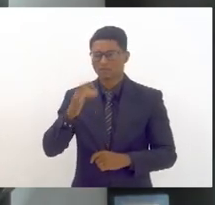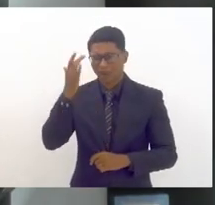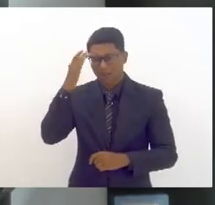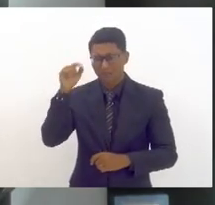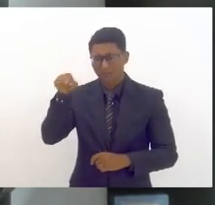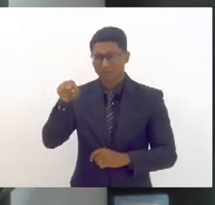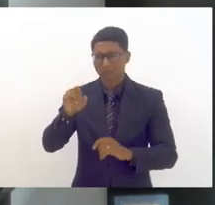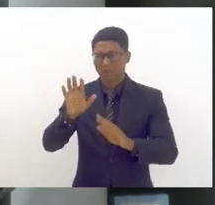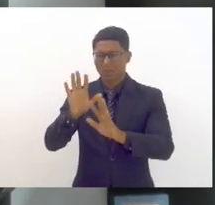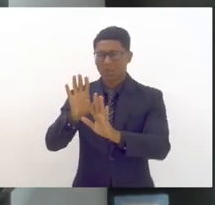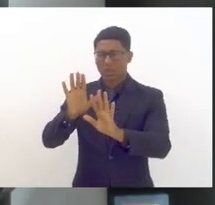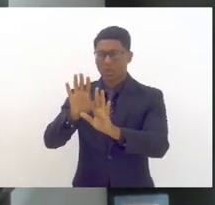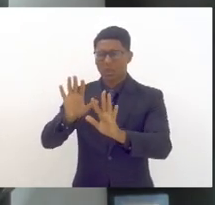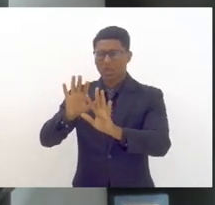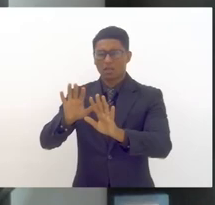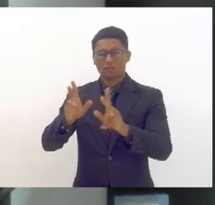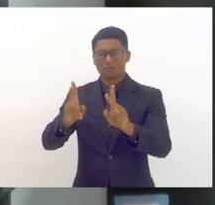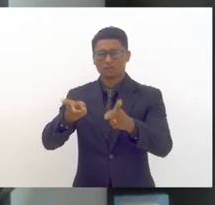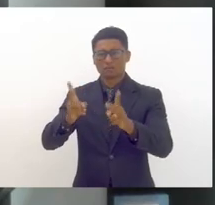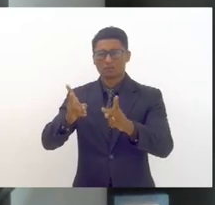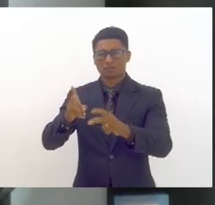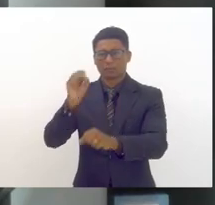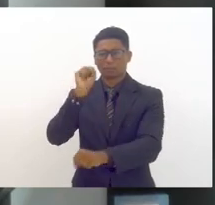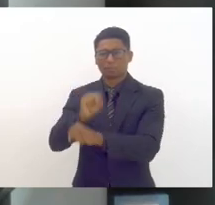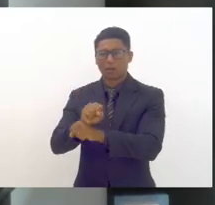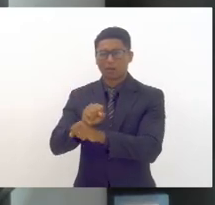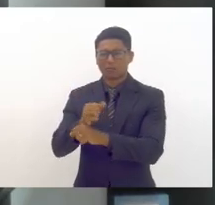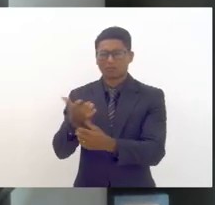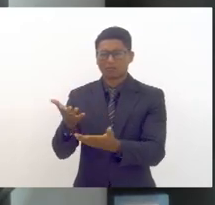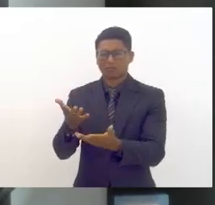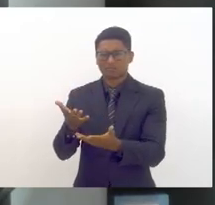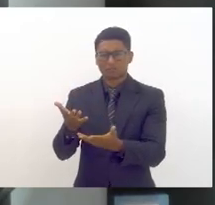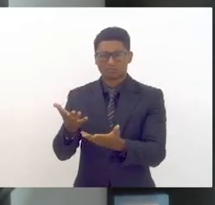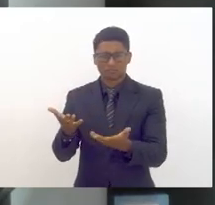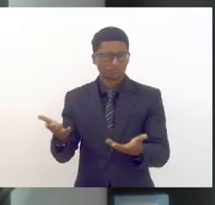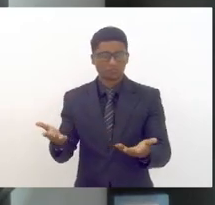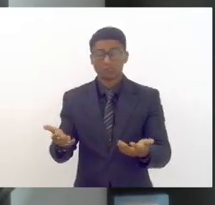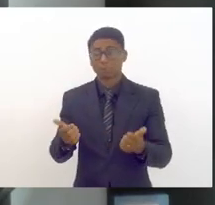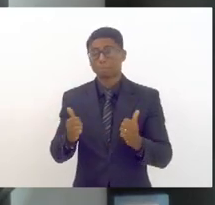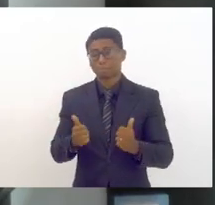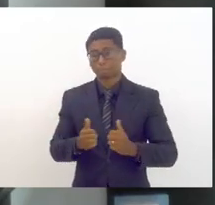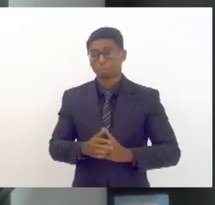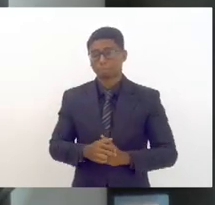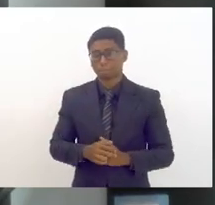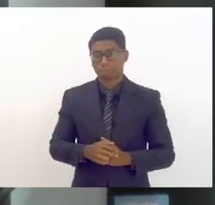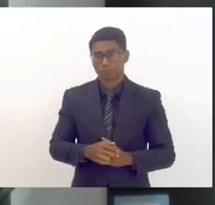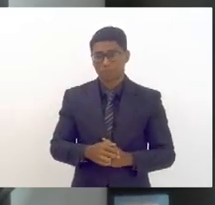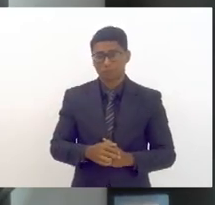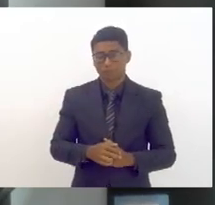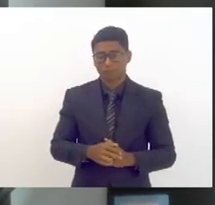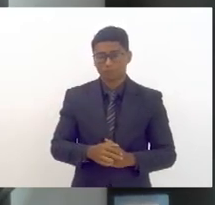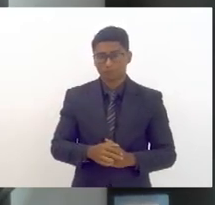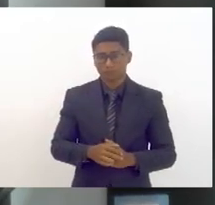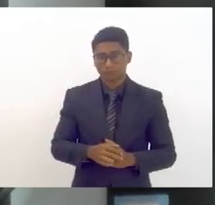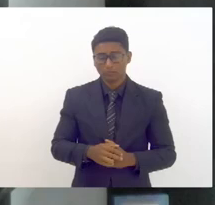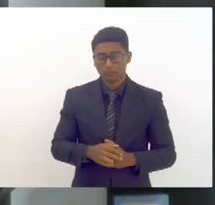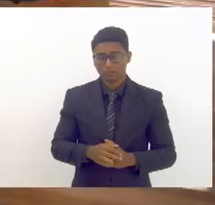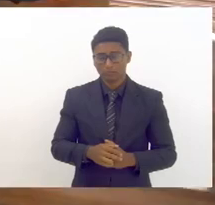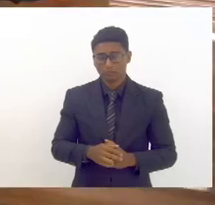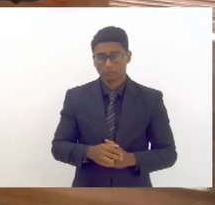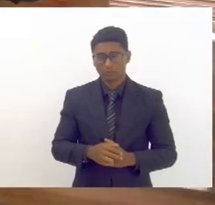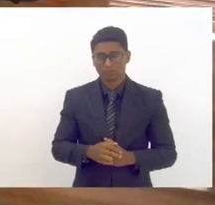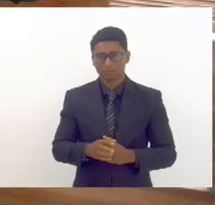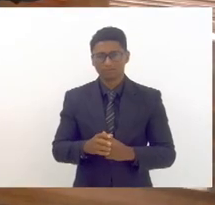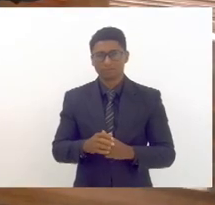dele continua congelada. Eu não sei se esclareceu, né? Se ainda nos ouve. Caiu, está aqui a internet.